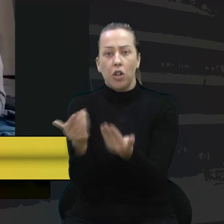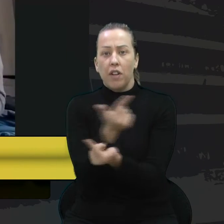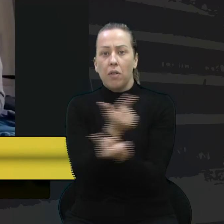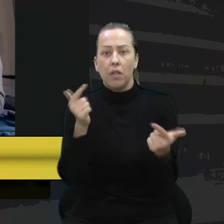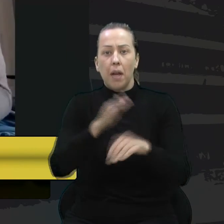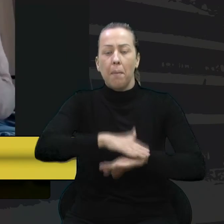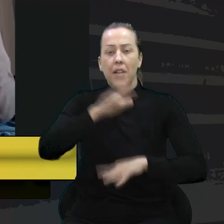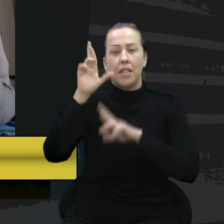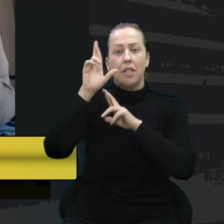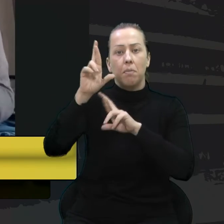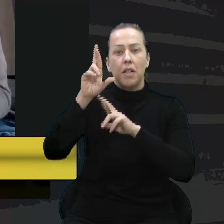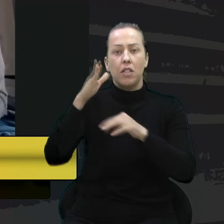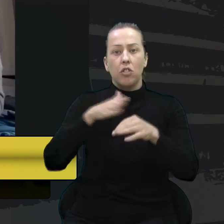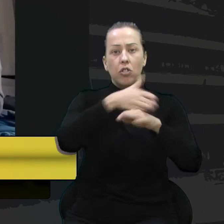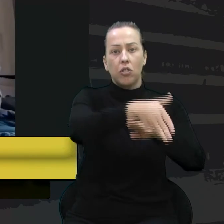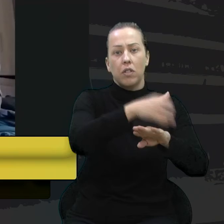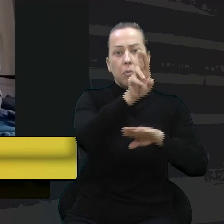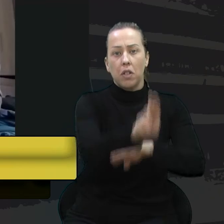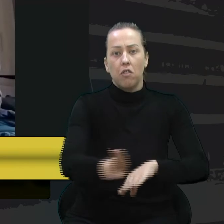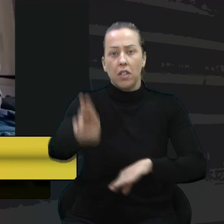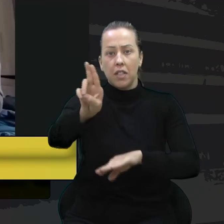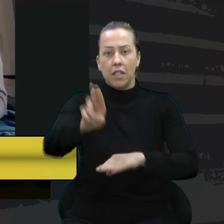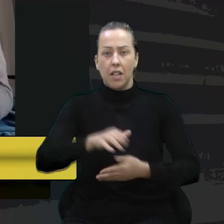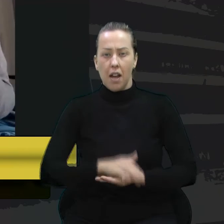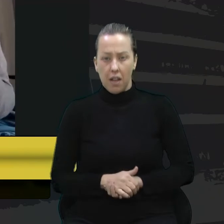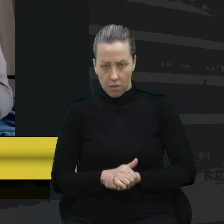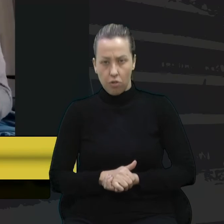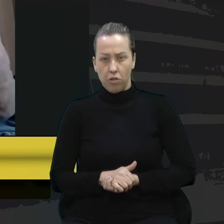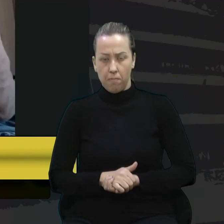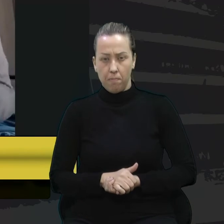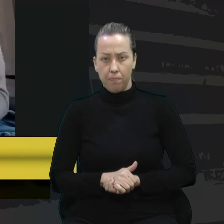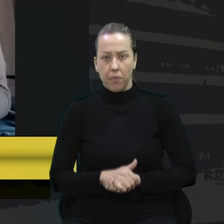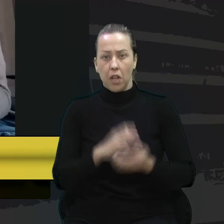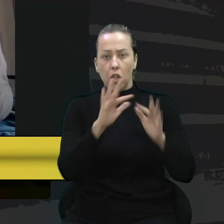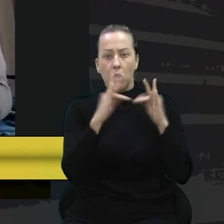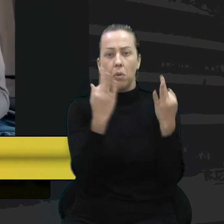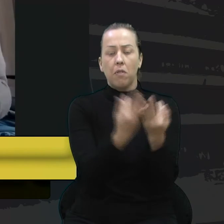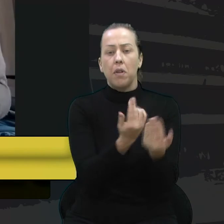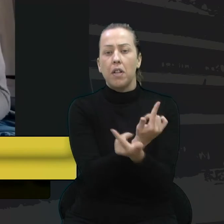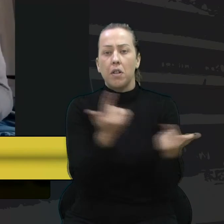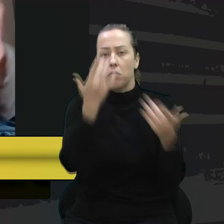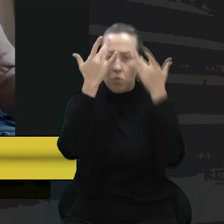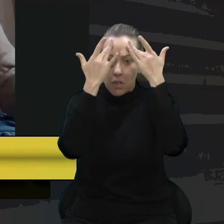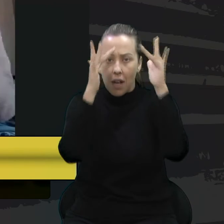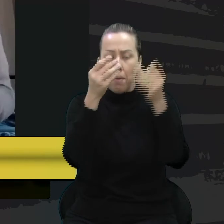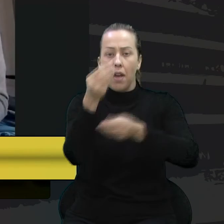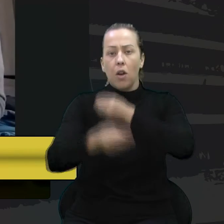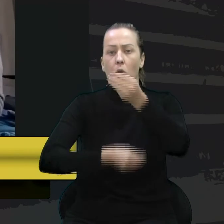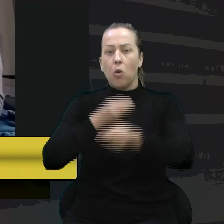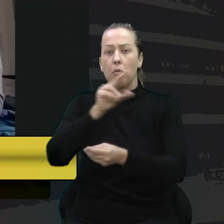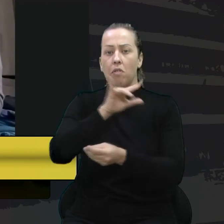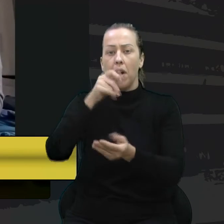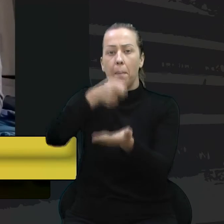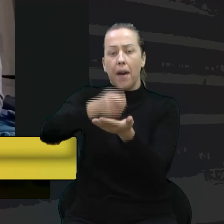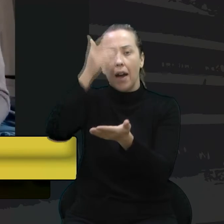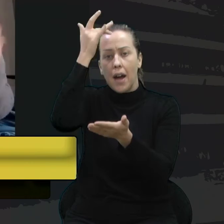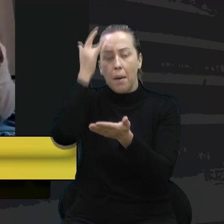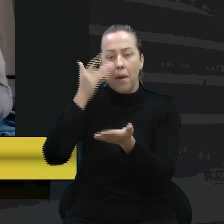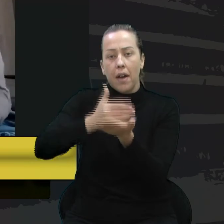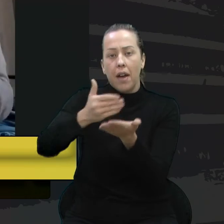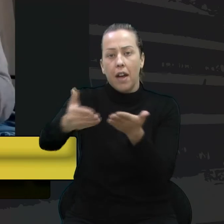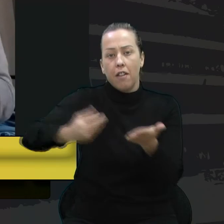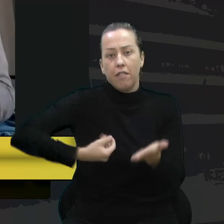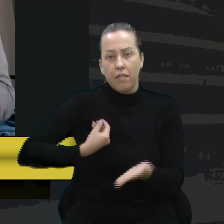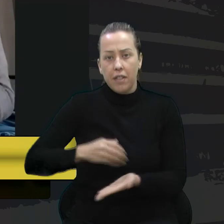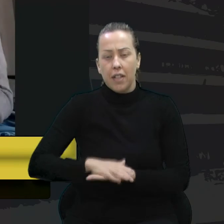mais a esperança de ingressar na universidade, de uma família que não sabe mais como é que vai ser o dia de amanhã. Então, que a